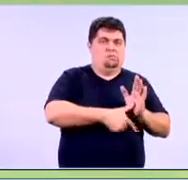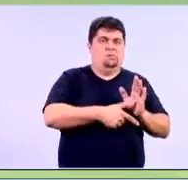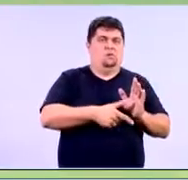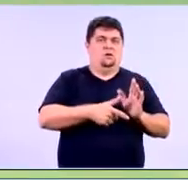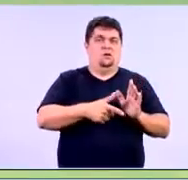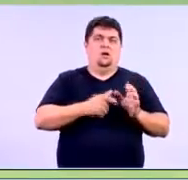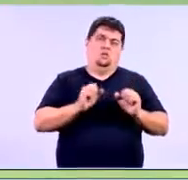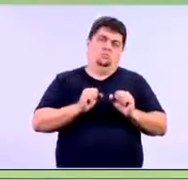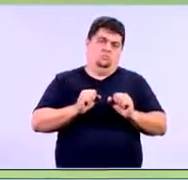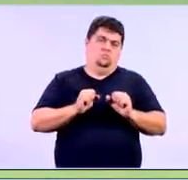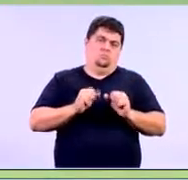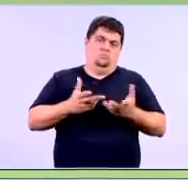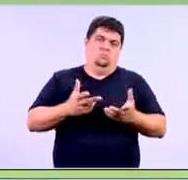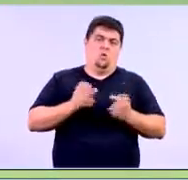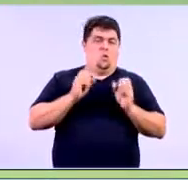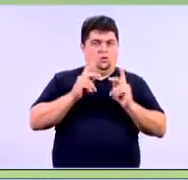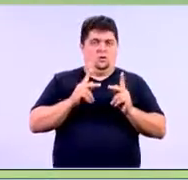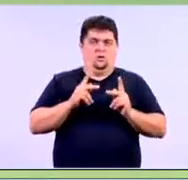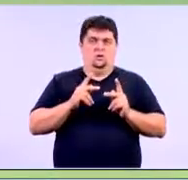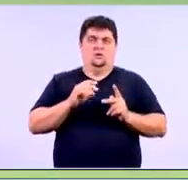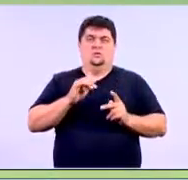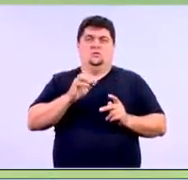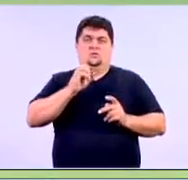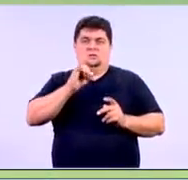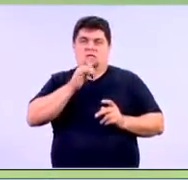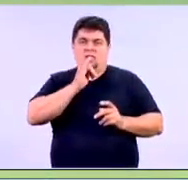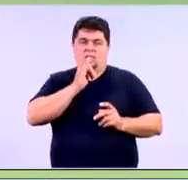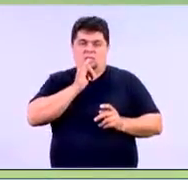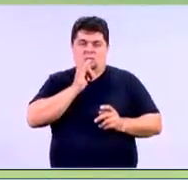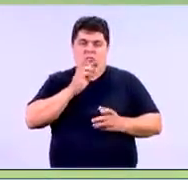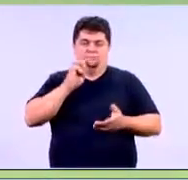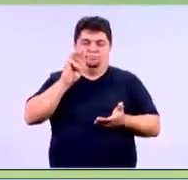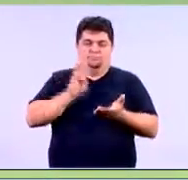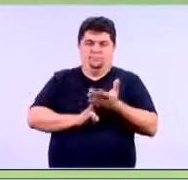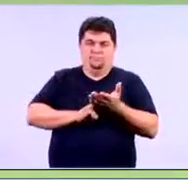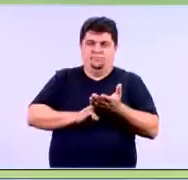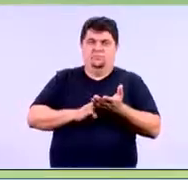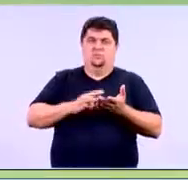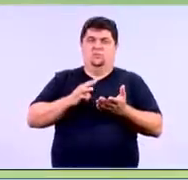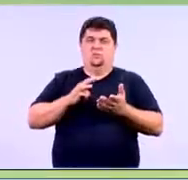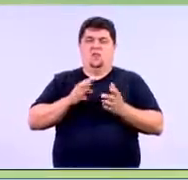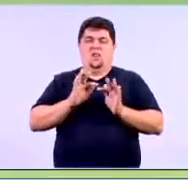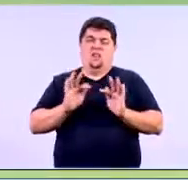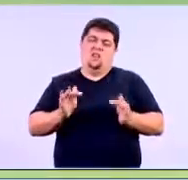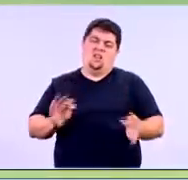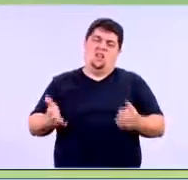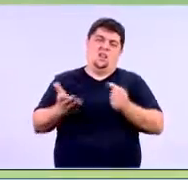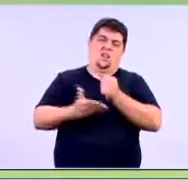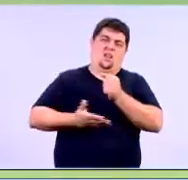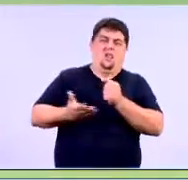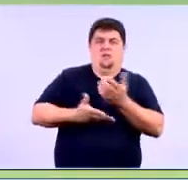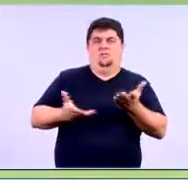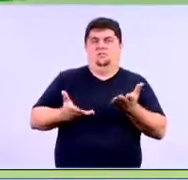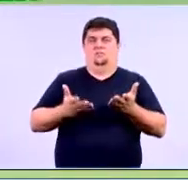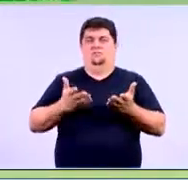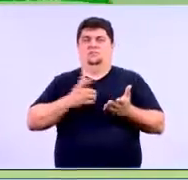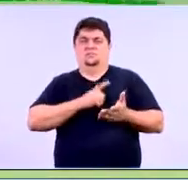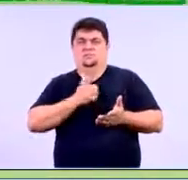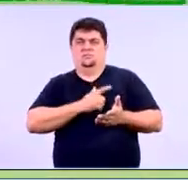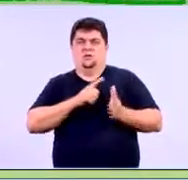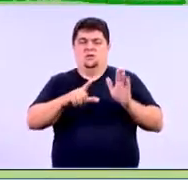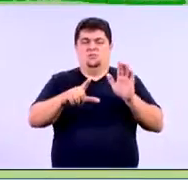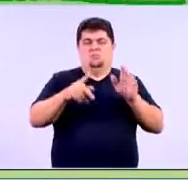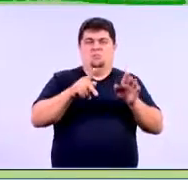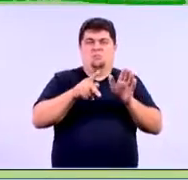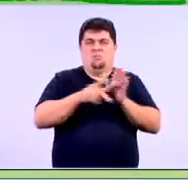E C, quando lhe comine penalidade menos severa que a prevista em lei vigente